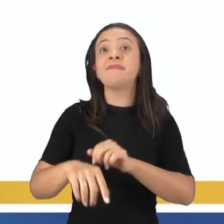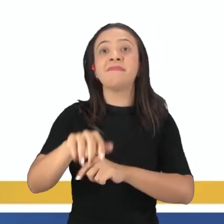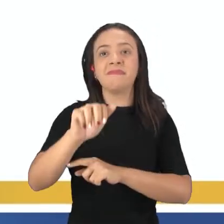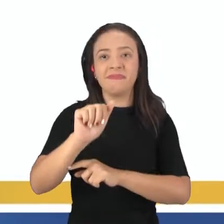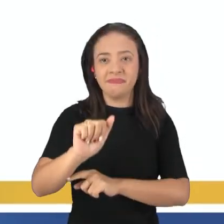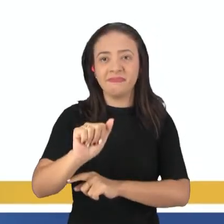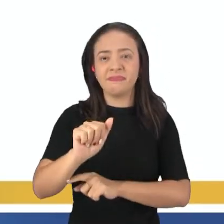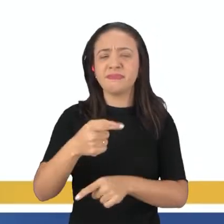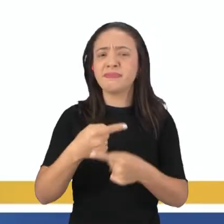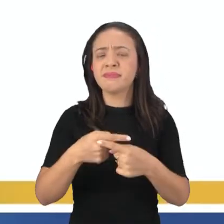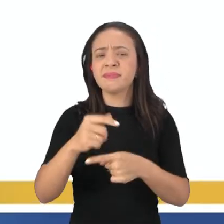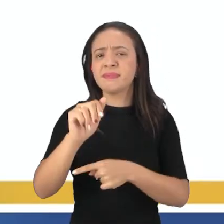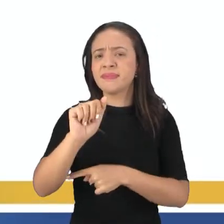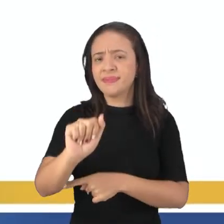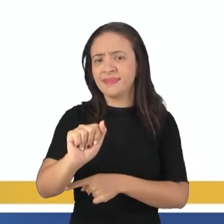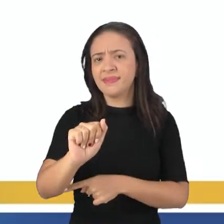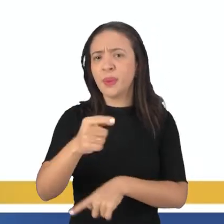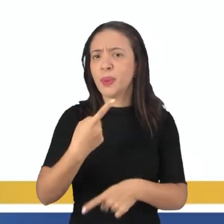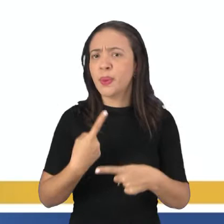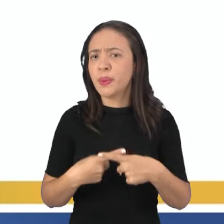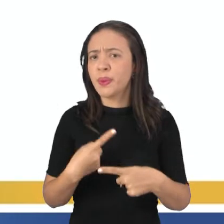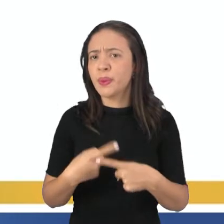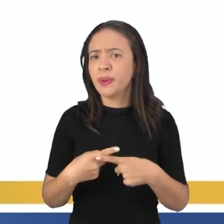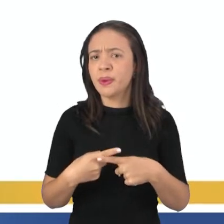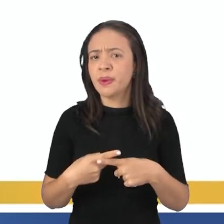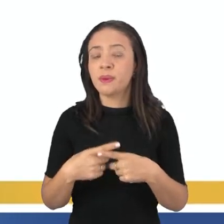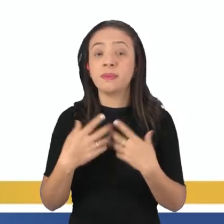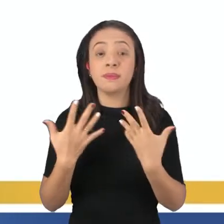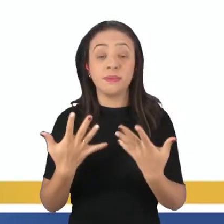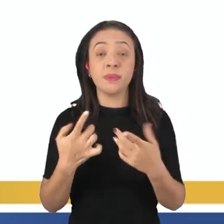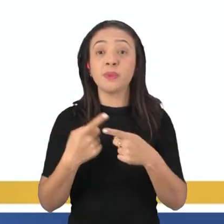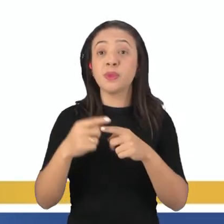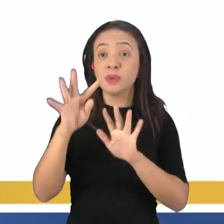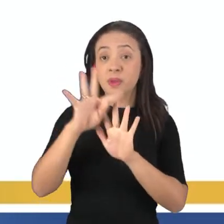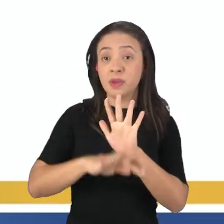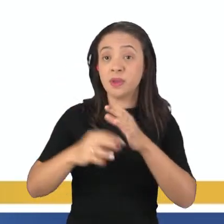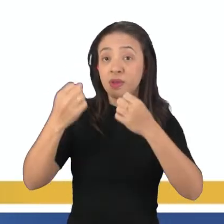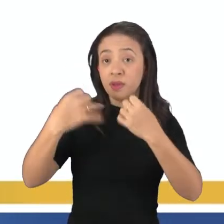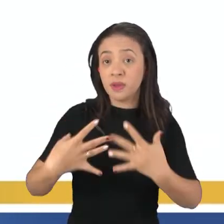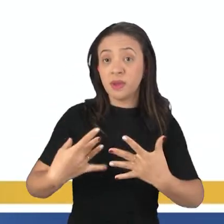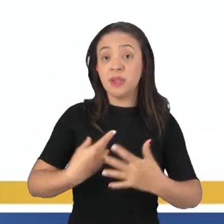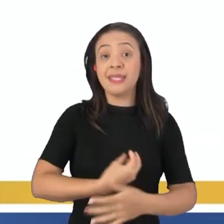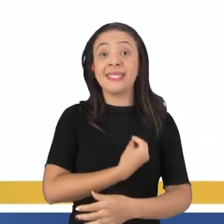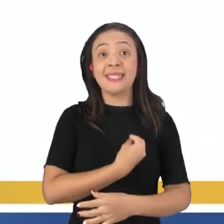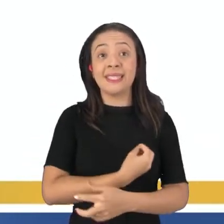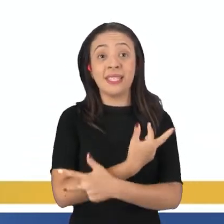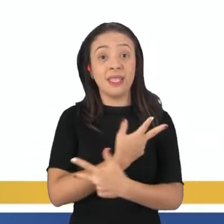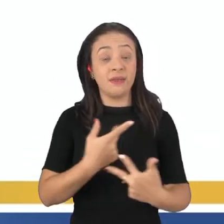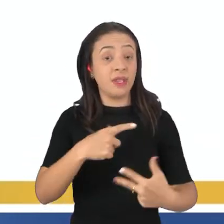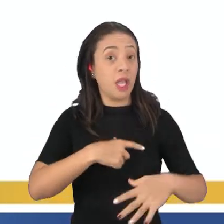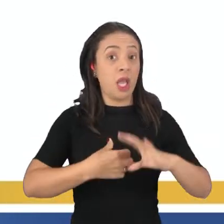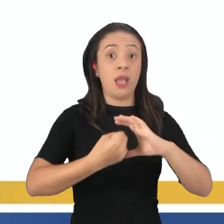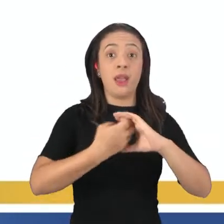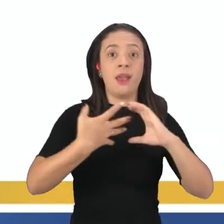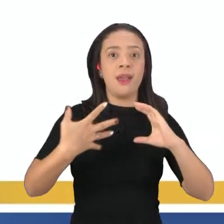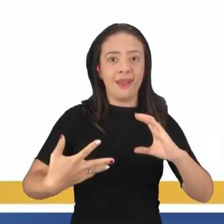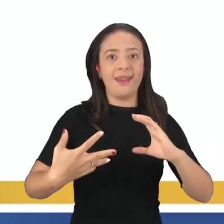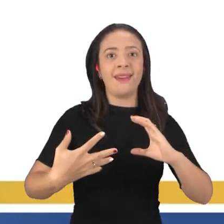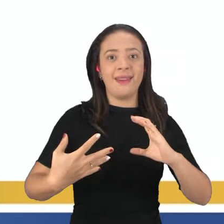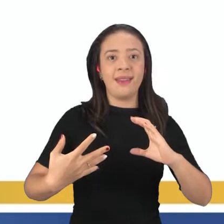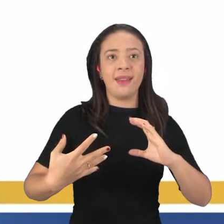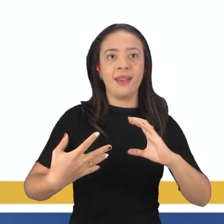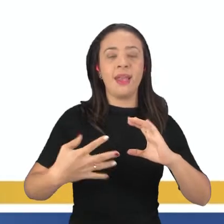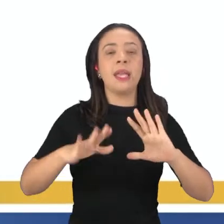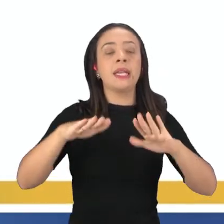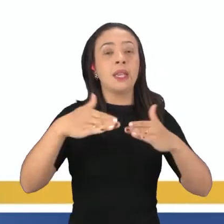letra A. Ó. Por que com a letra A? Como o texto fala, ó, seres vivos são organismos com certas características.